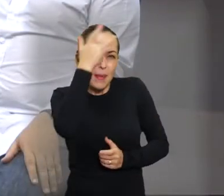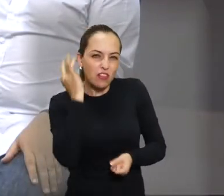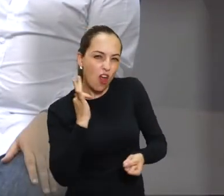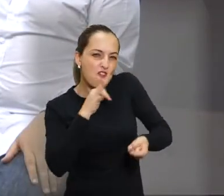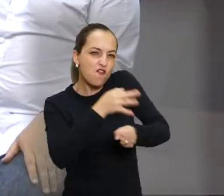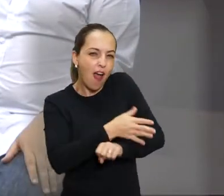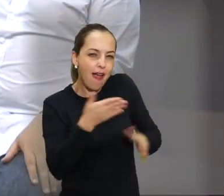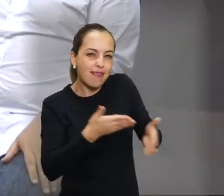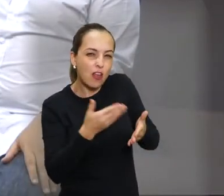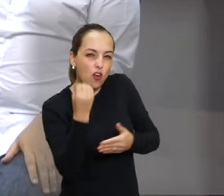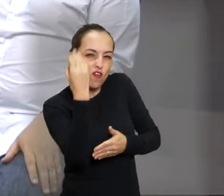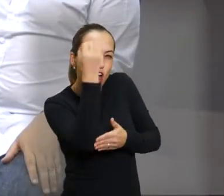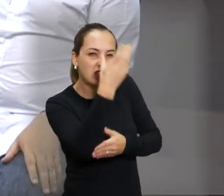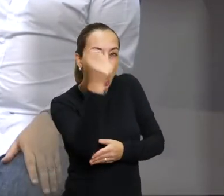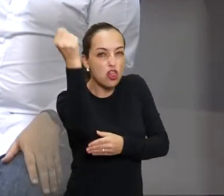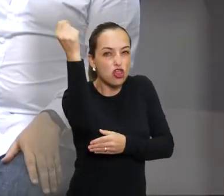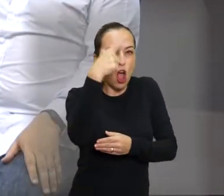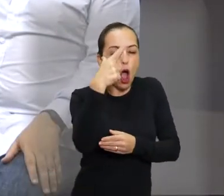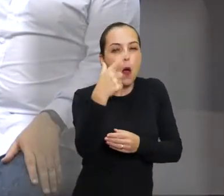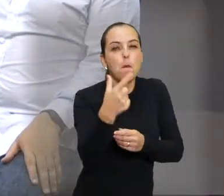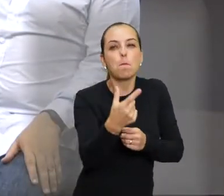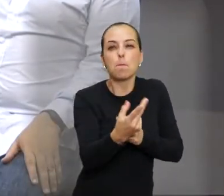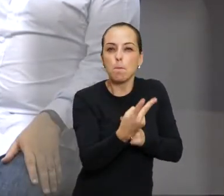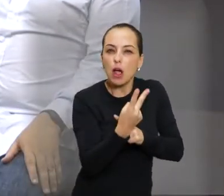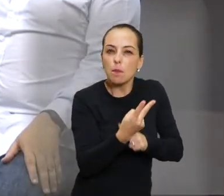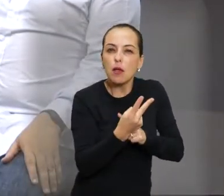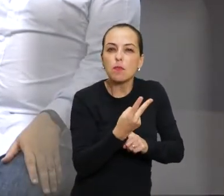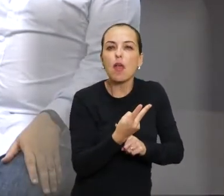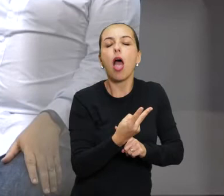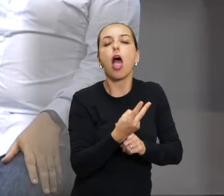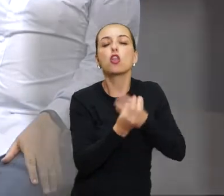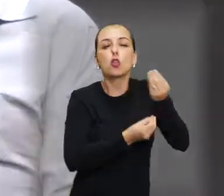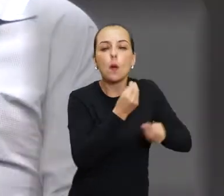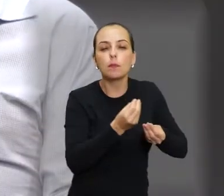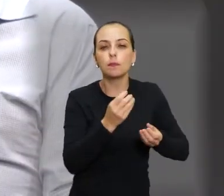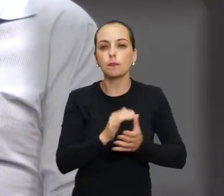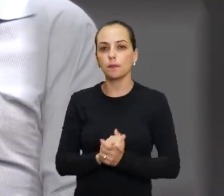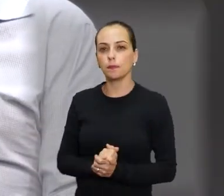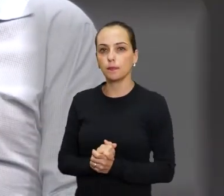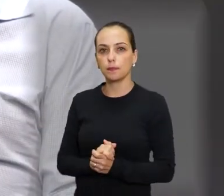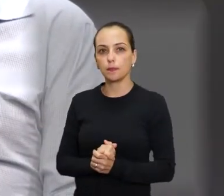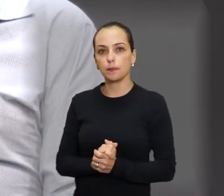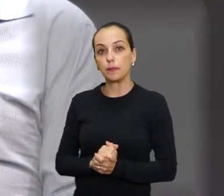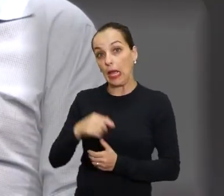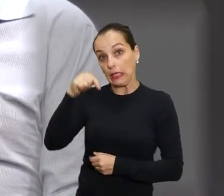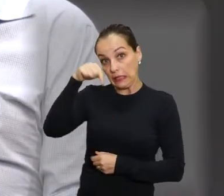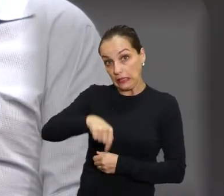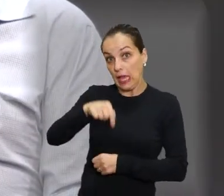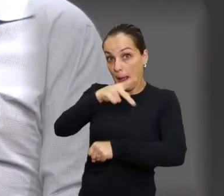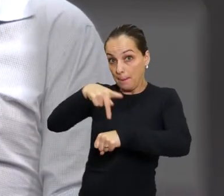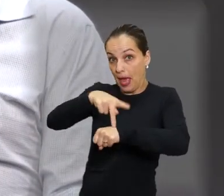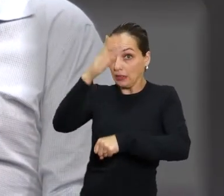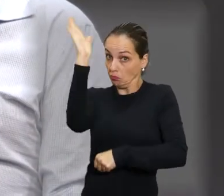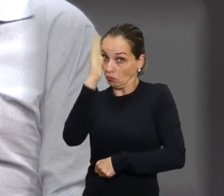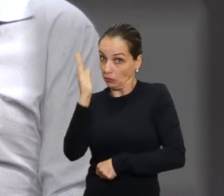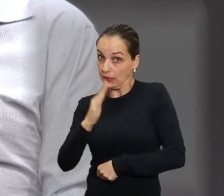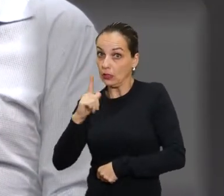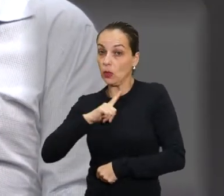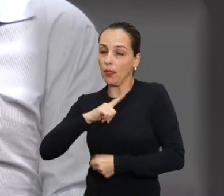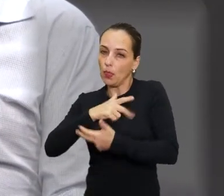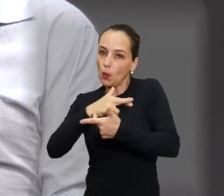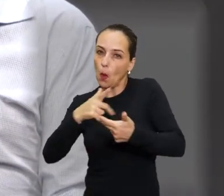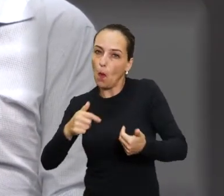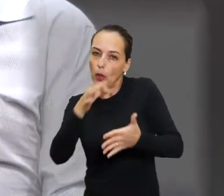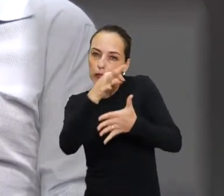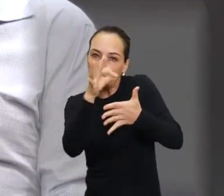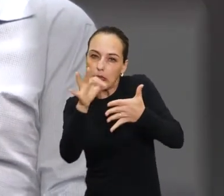de férias, quer curtir o sol, como fazer isso com segurança? Muito bem. assim, uma das coisas boas que a gente tem nesse